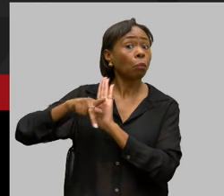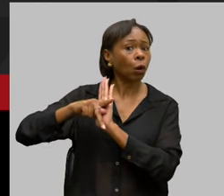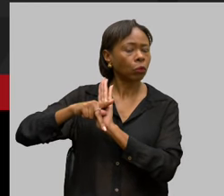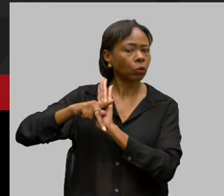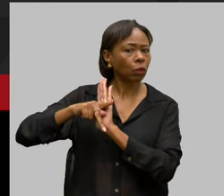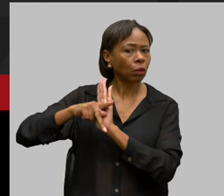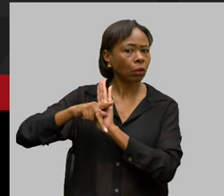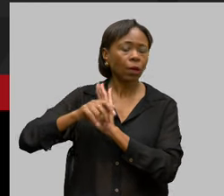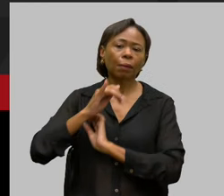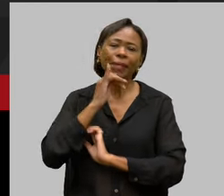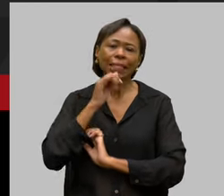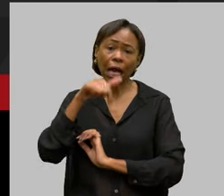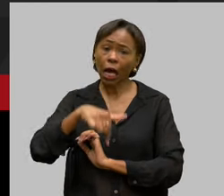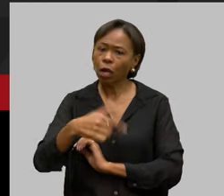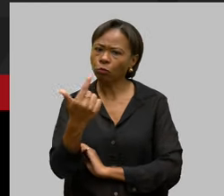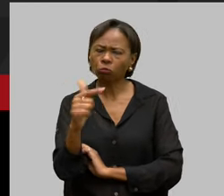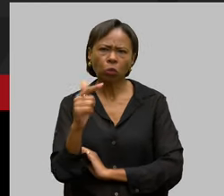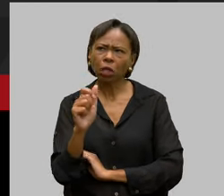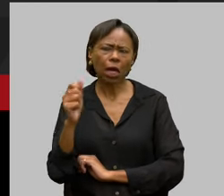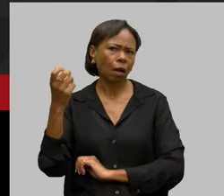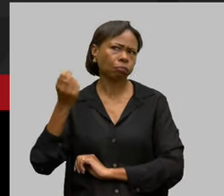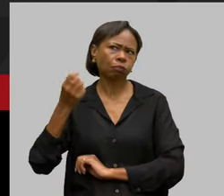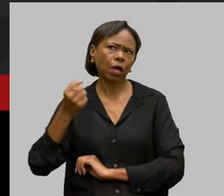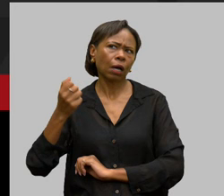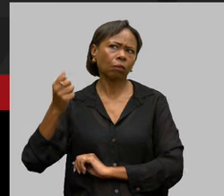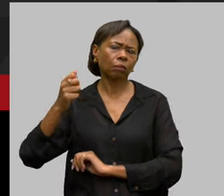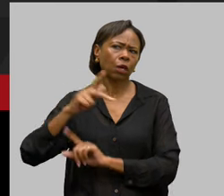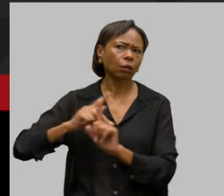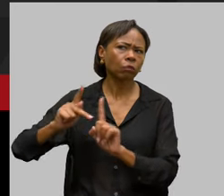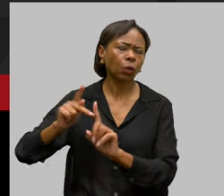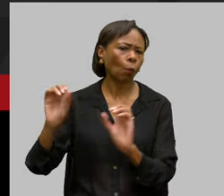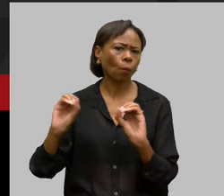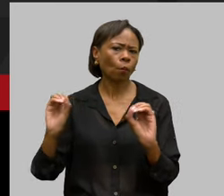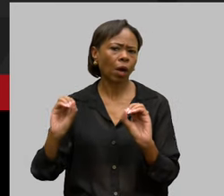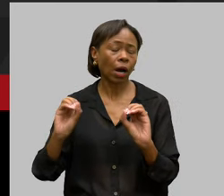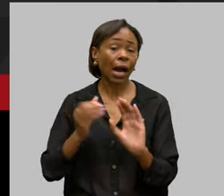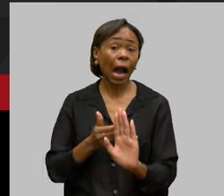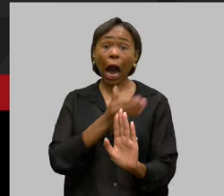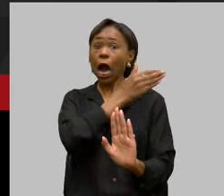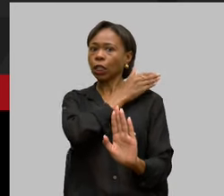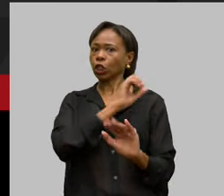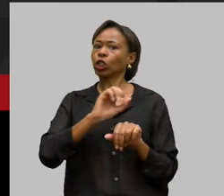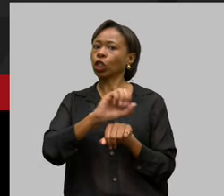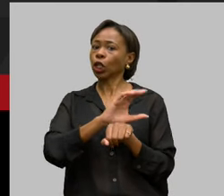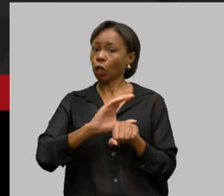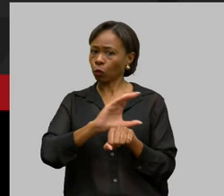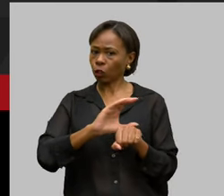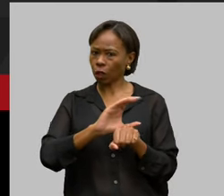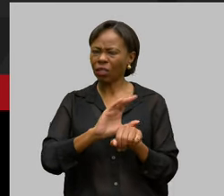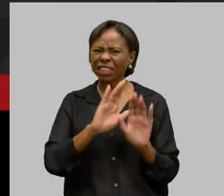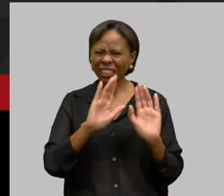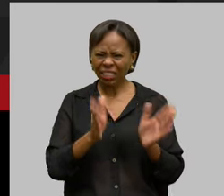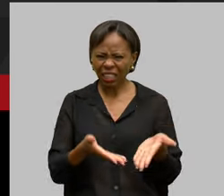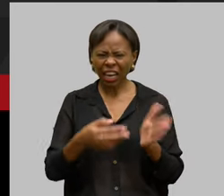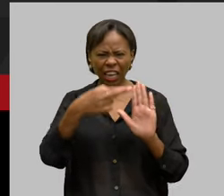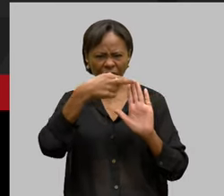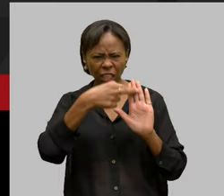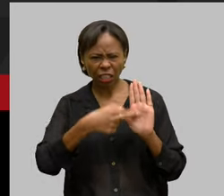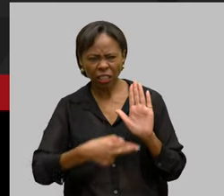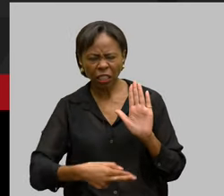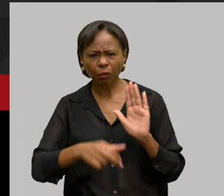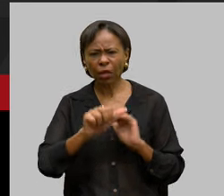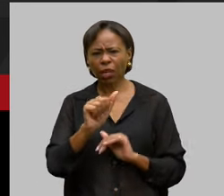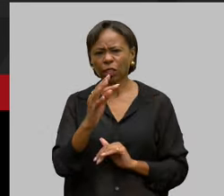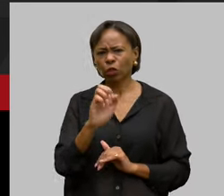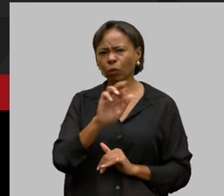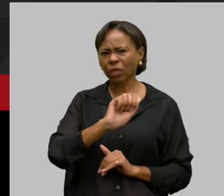pergunta que se faz ainda antes da constituição de8 Será que havia estudo atuarial para criar um fundo como esse para criar um